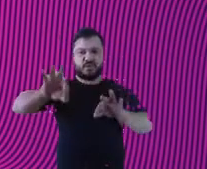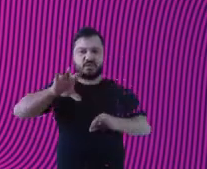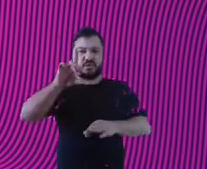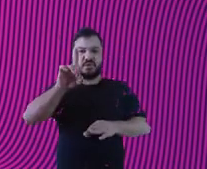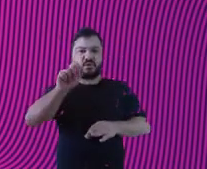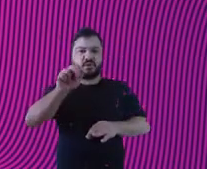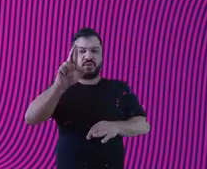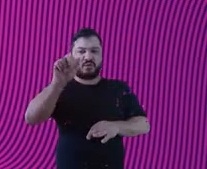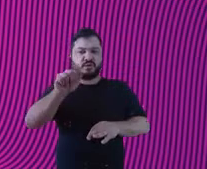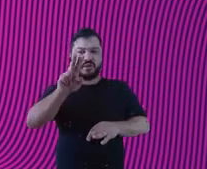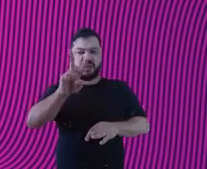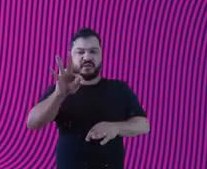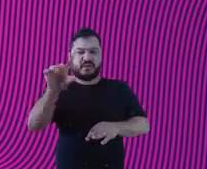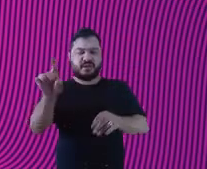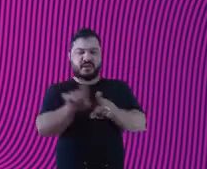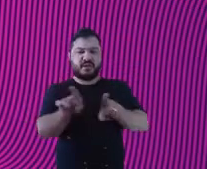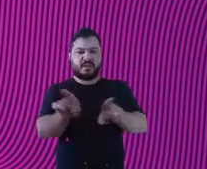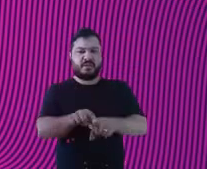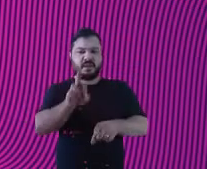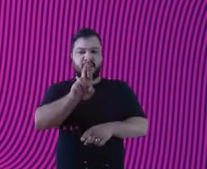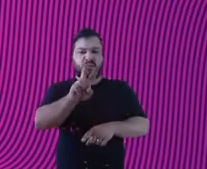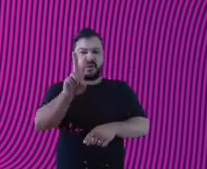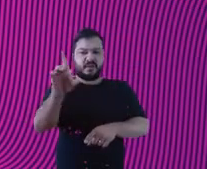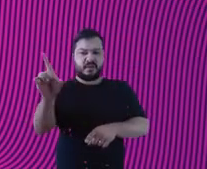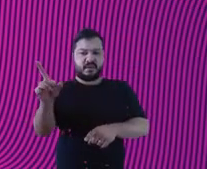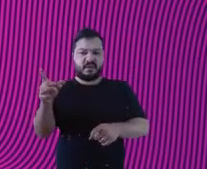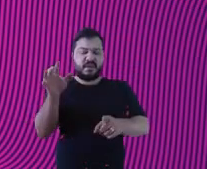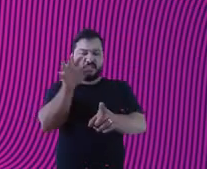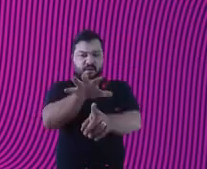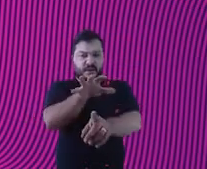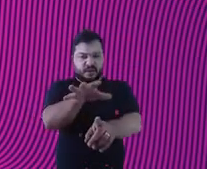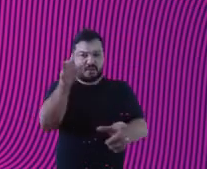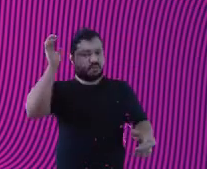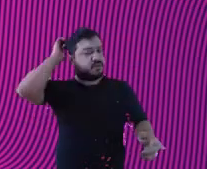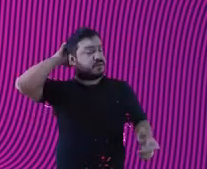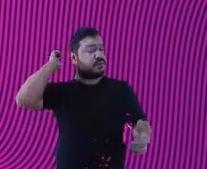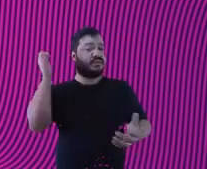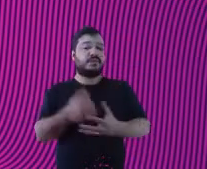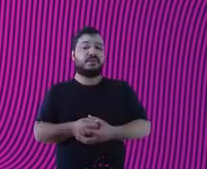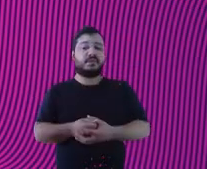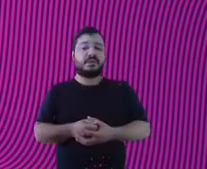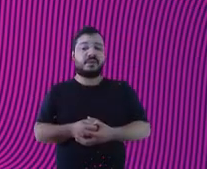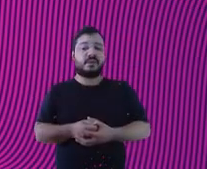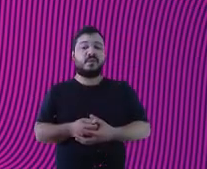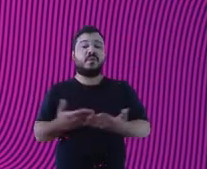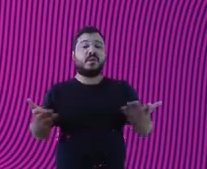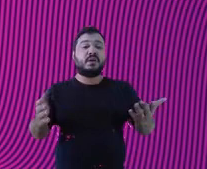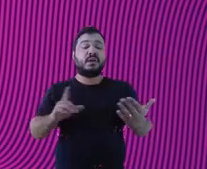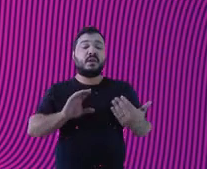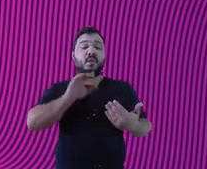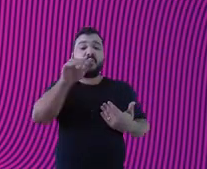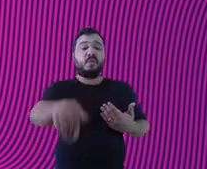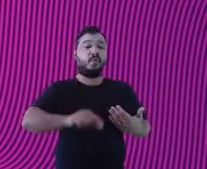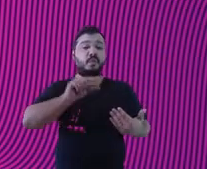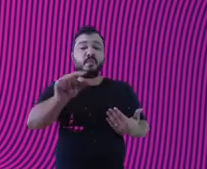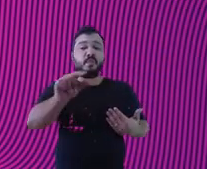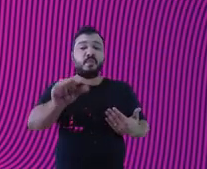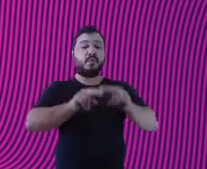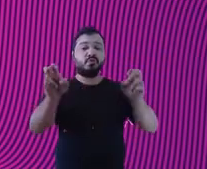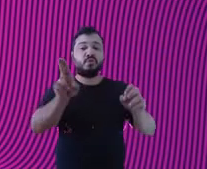e também do RVD para a indução, né? Então, assim, a gente pula um pouquinho da questão de